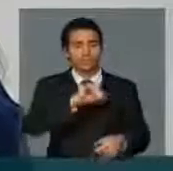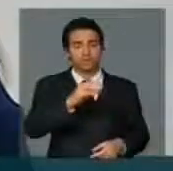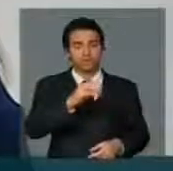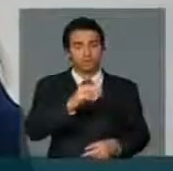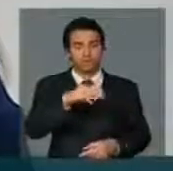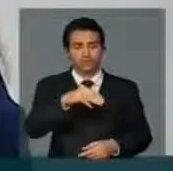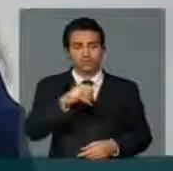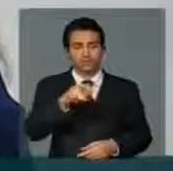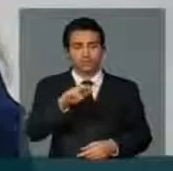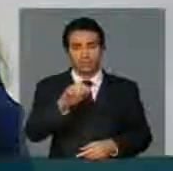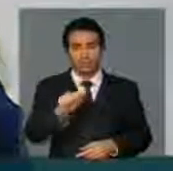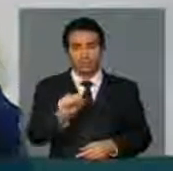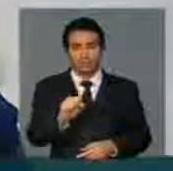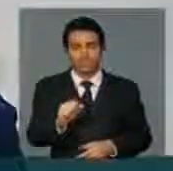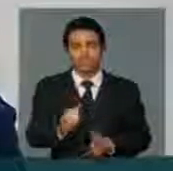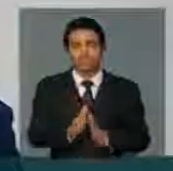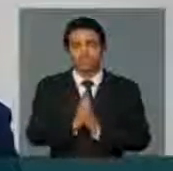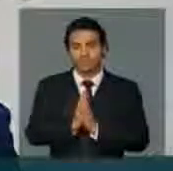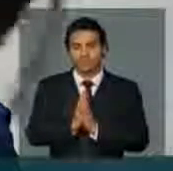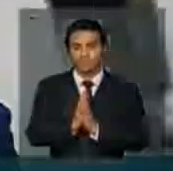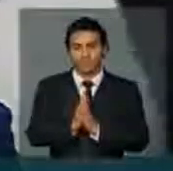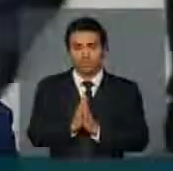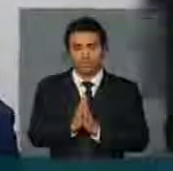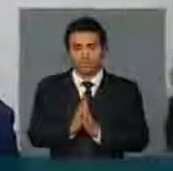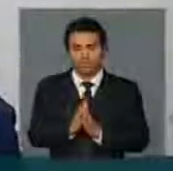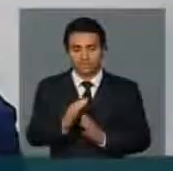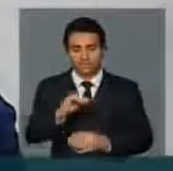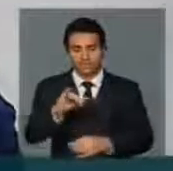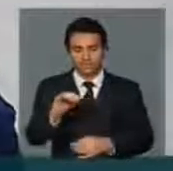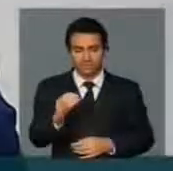também por favor, deputada, da Polícia,